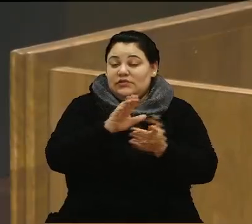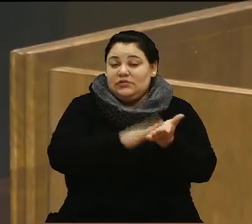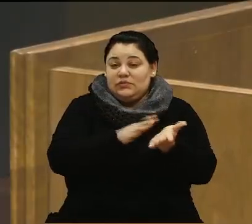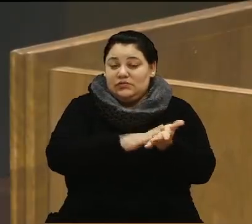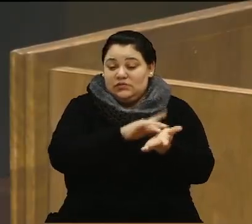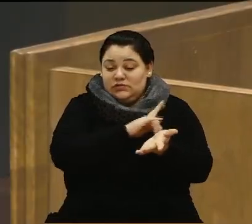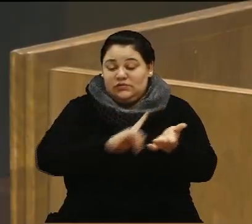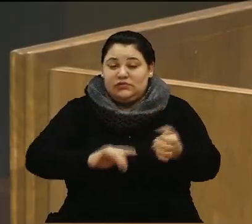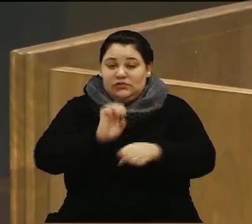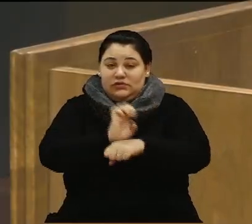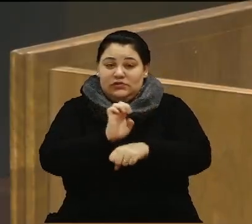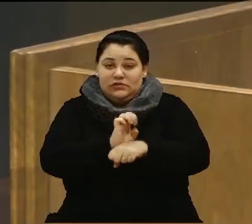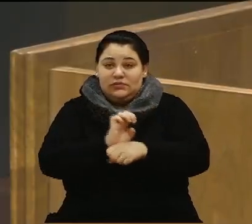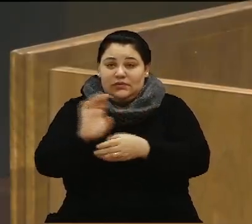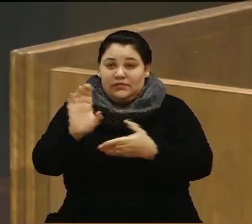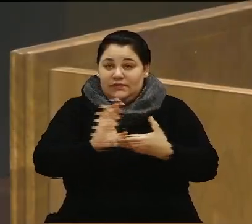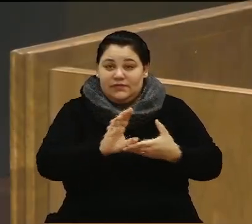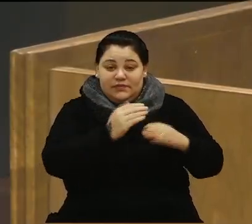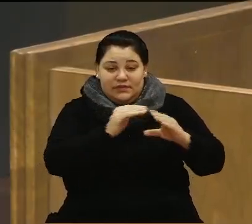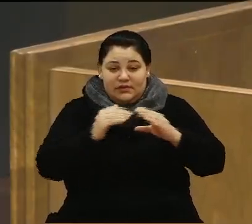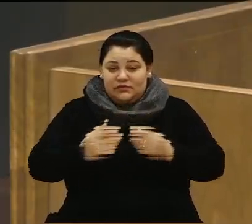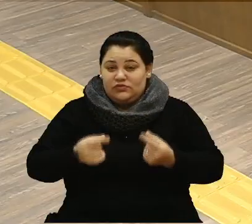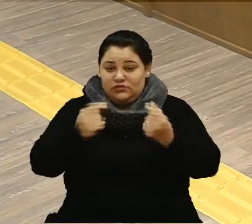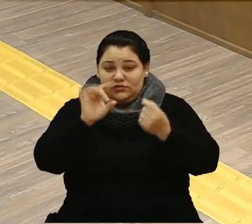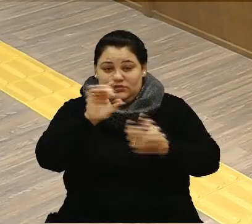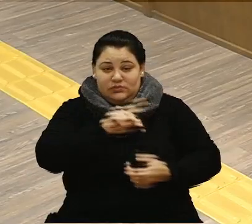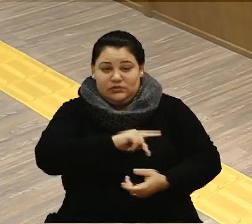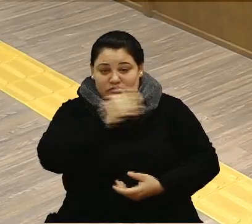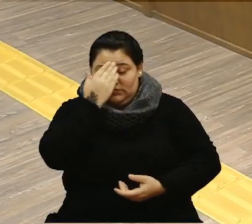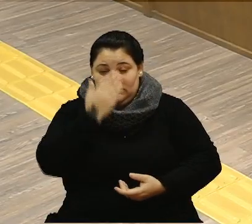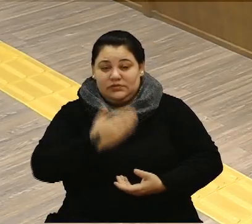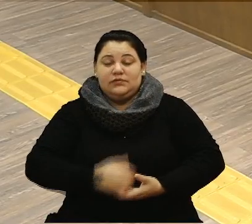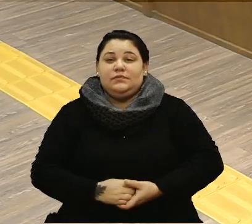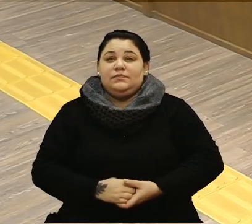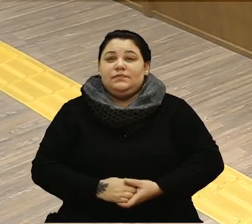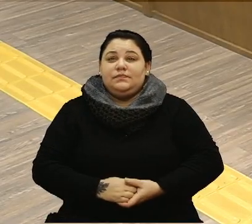estado para o repasse das verbas. Era isso, senhor presidente. Obrigado. Obrigado, vereador Edson da Rosa, com a palavra.